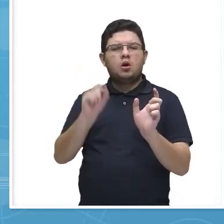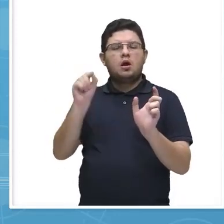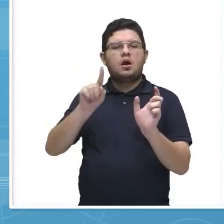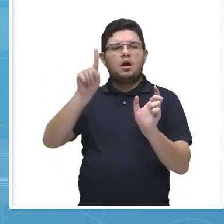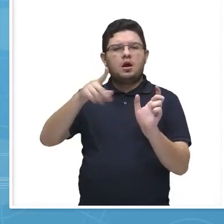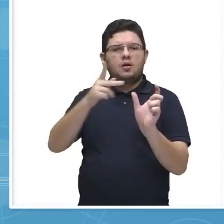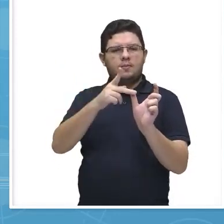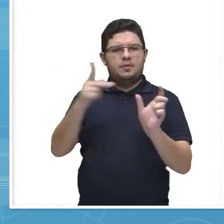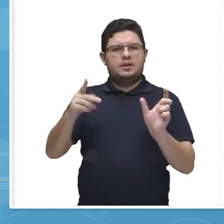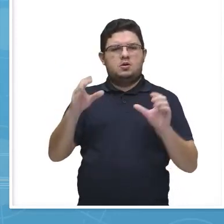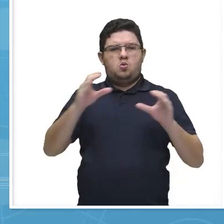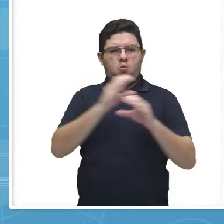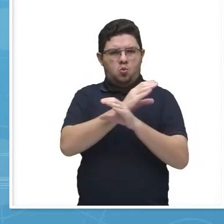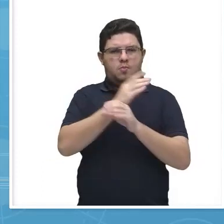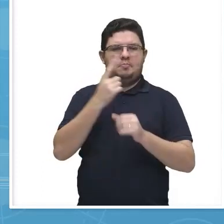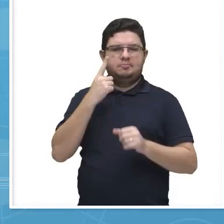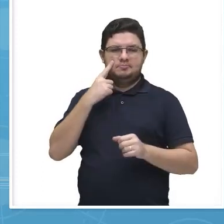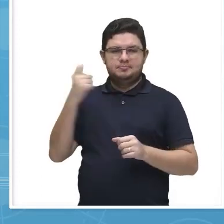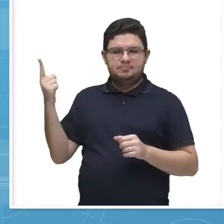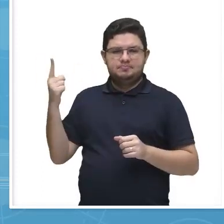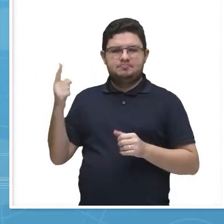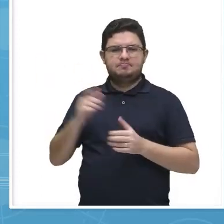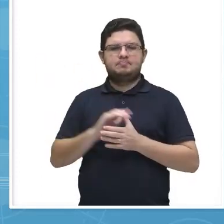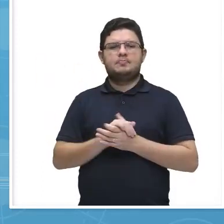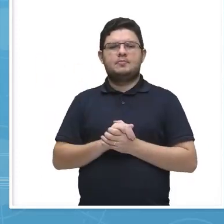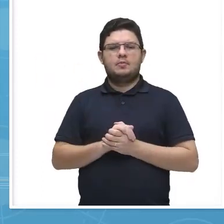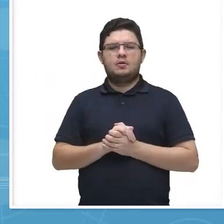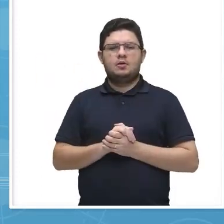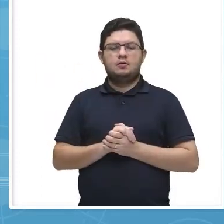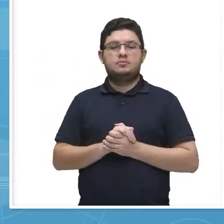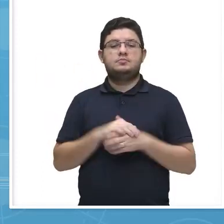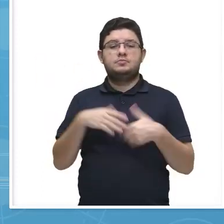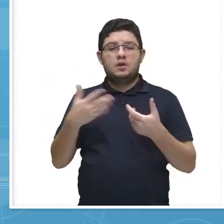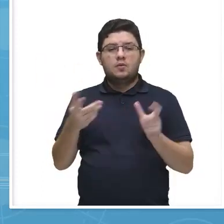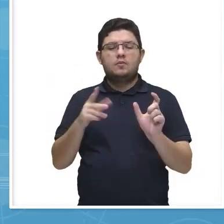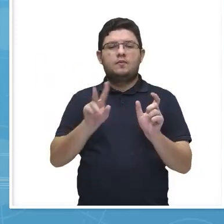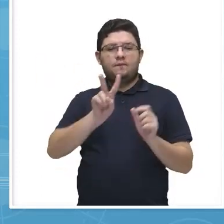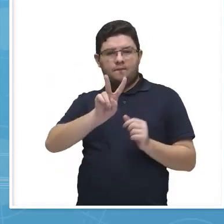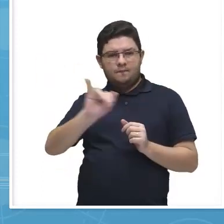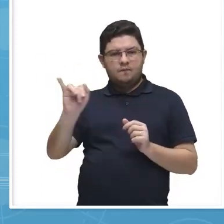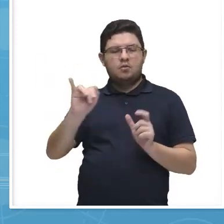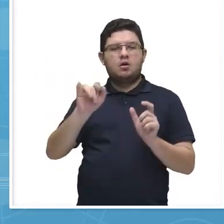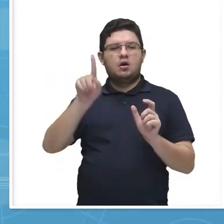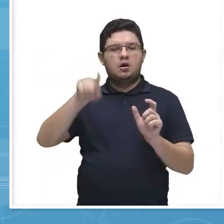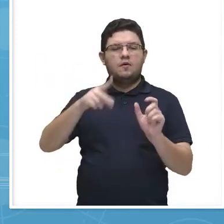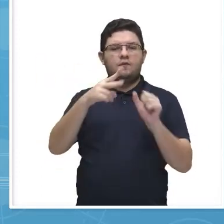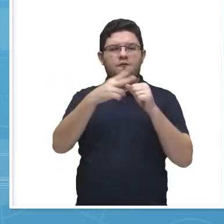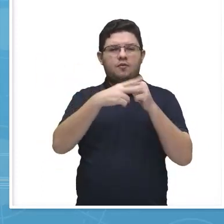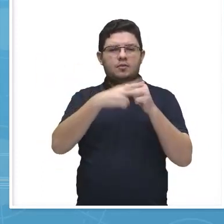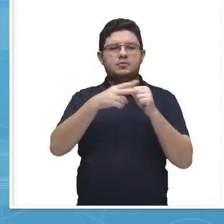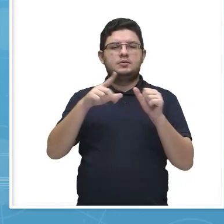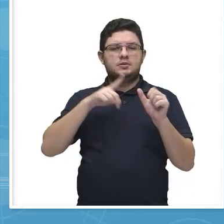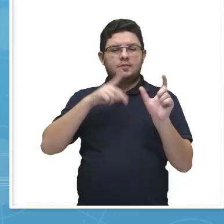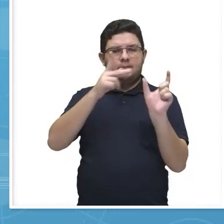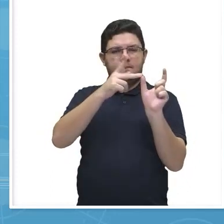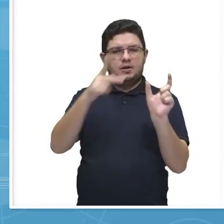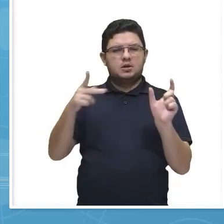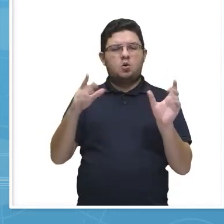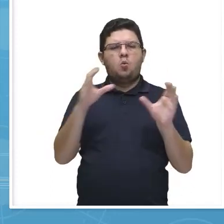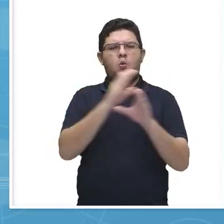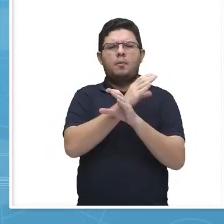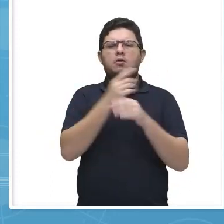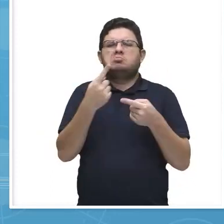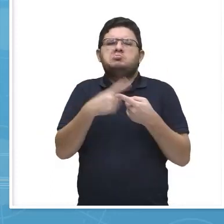vou resolver tudo. Olha, verbos intransitivos são verbos de predicação completa. Por que, professor, eles são verbos de